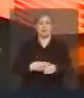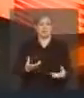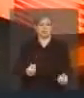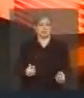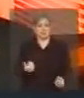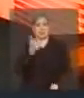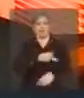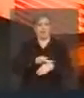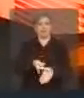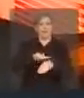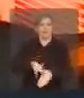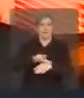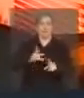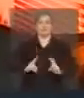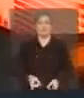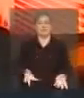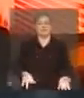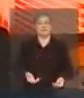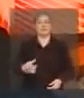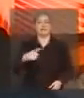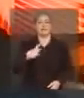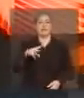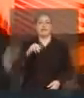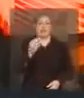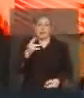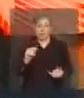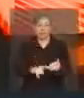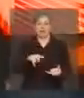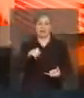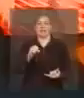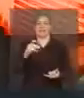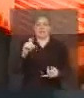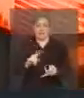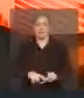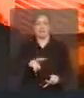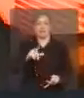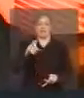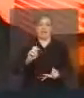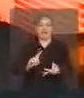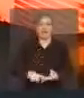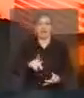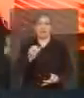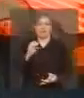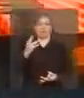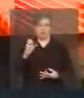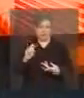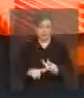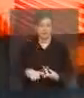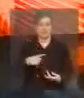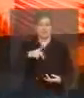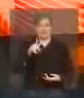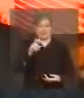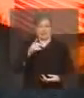está demais. Ou seja, tem uma tal de Natura, uma tal de Nestlé, uma tal de Vale do Rio Doce, uma tal de Petrobras, uma tal